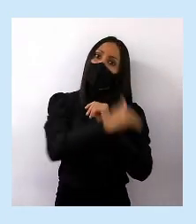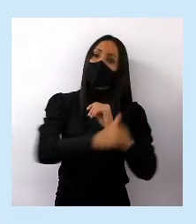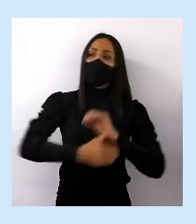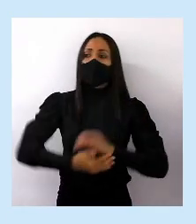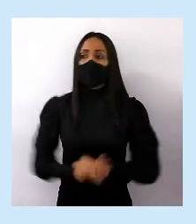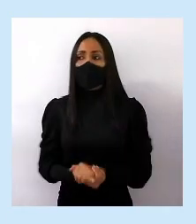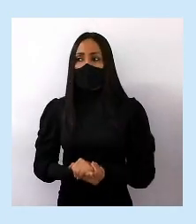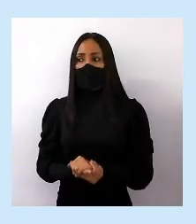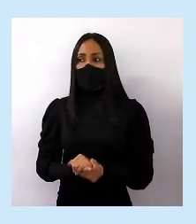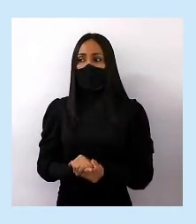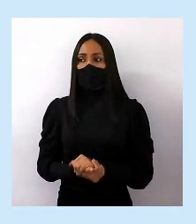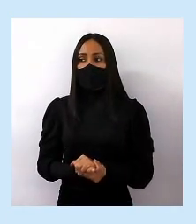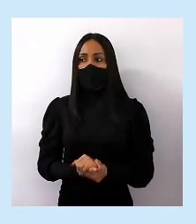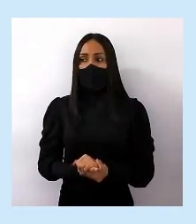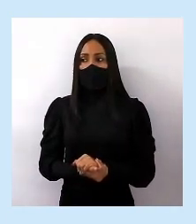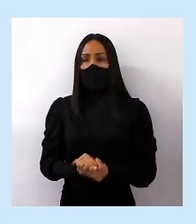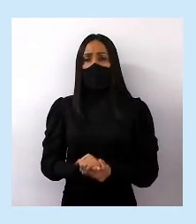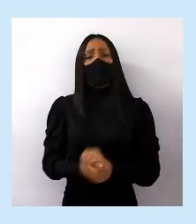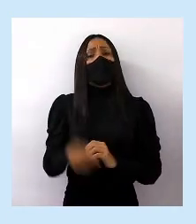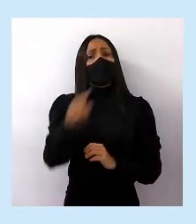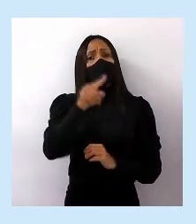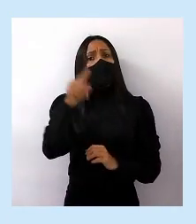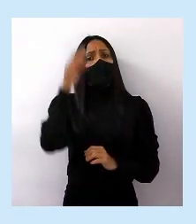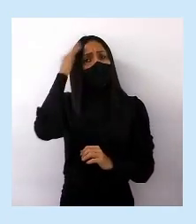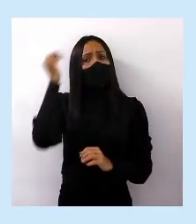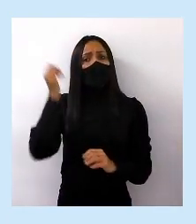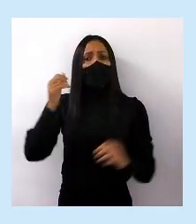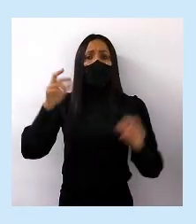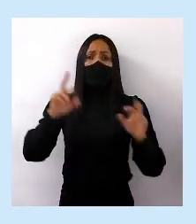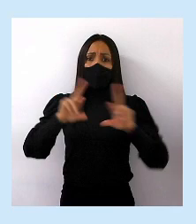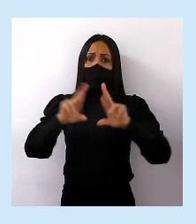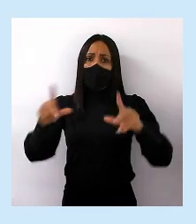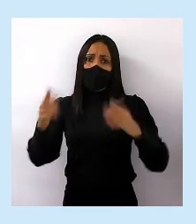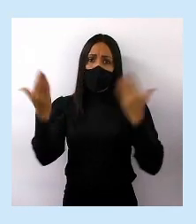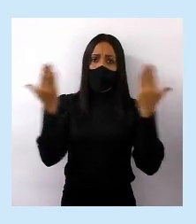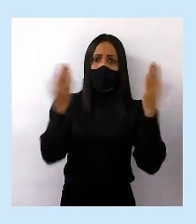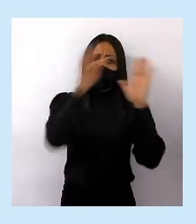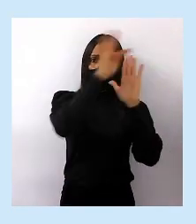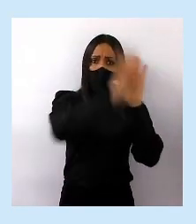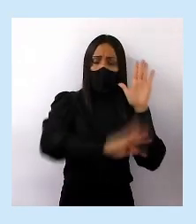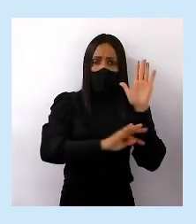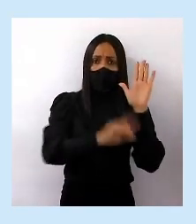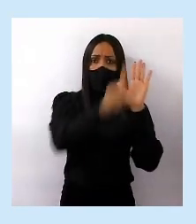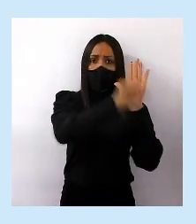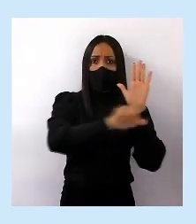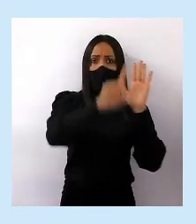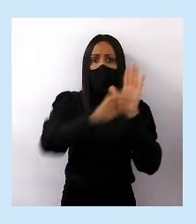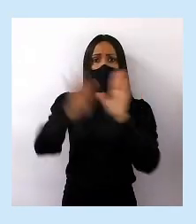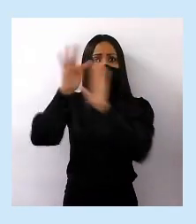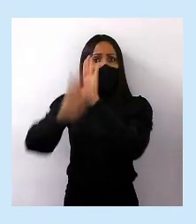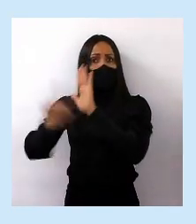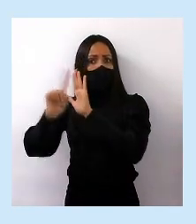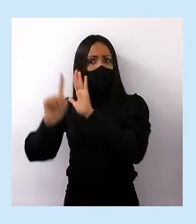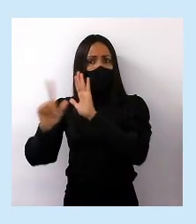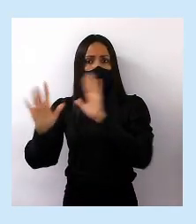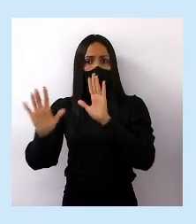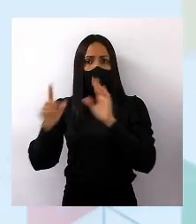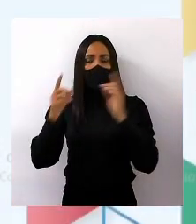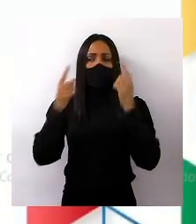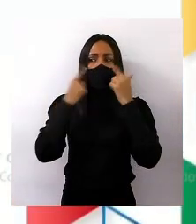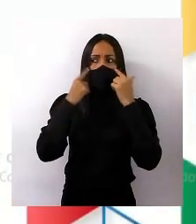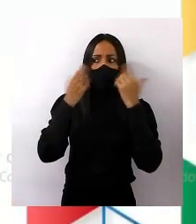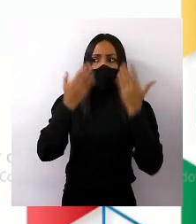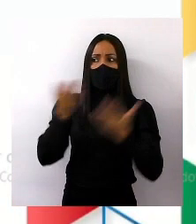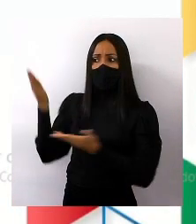vamos embora. E você já sabe diferenciar um texto quando ele é literário ou não literário? Observa bem aí nos slides.